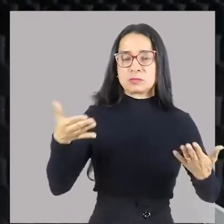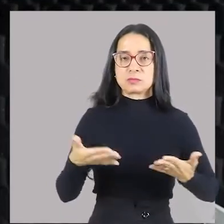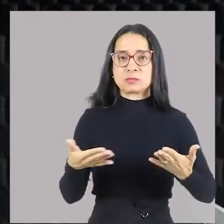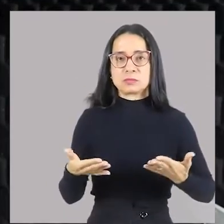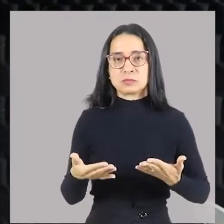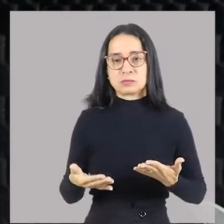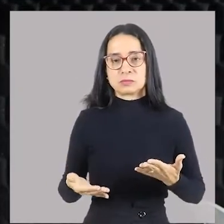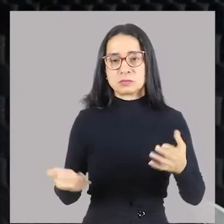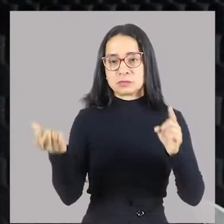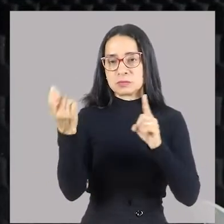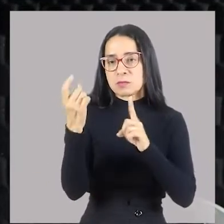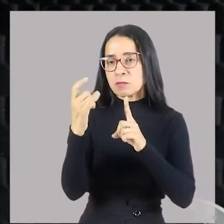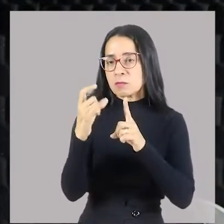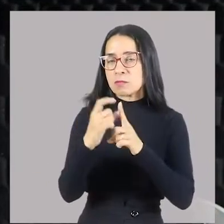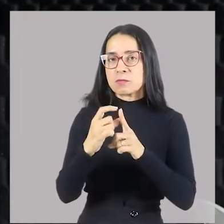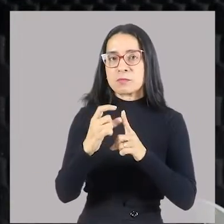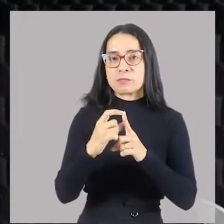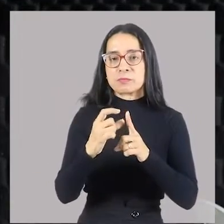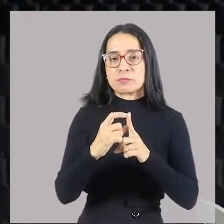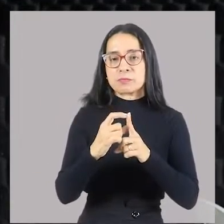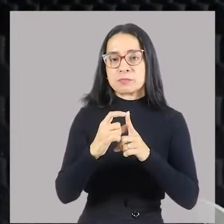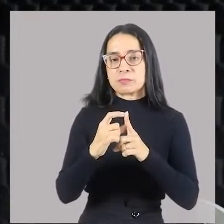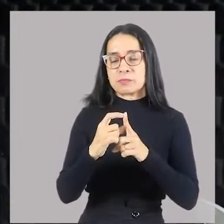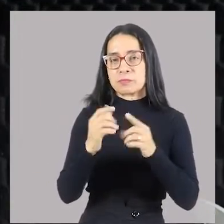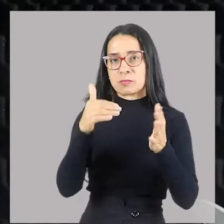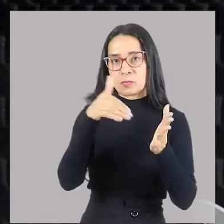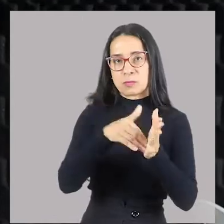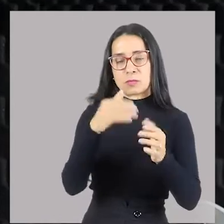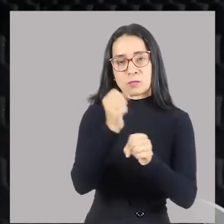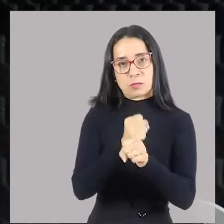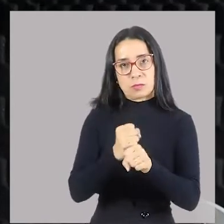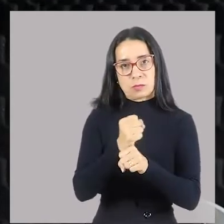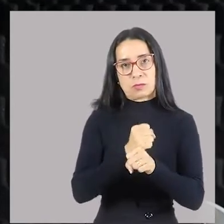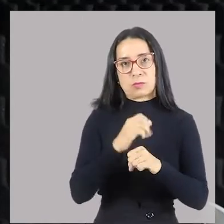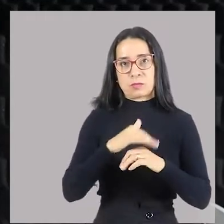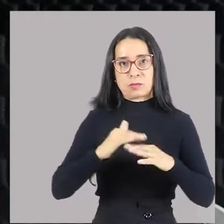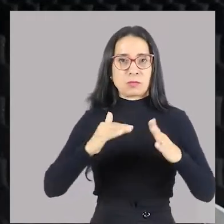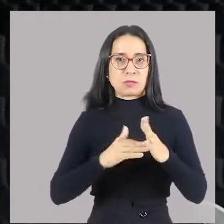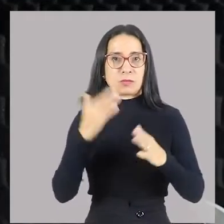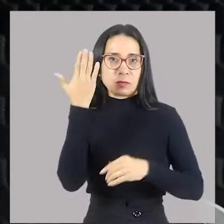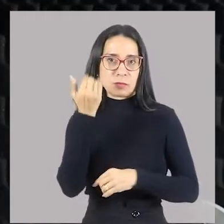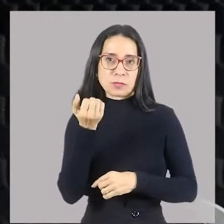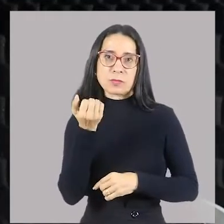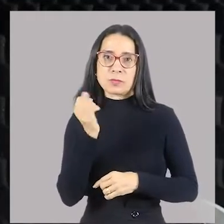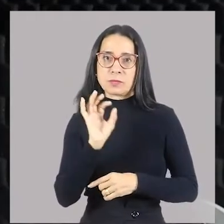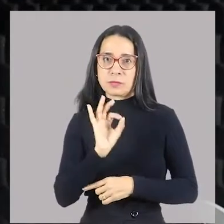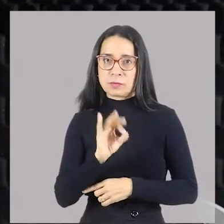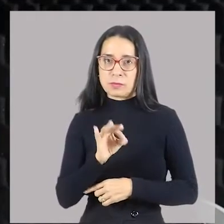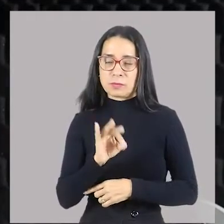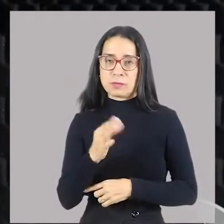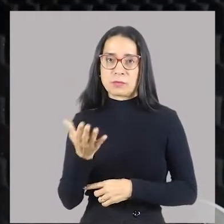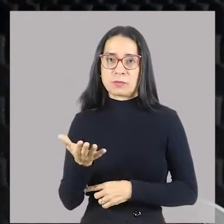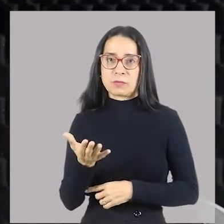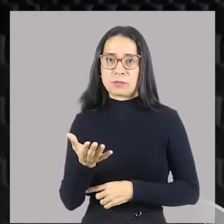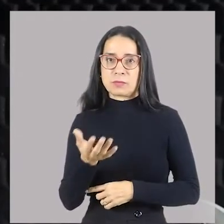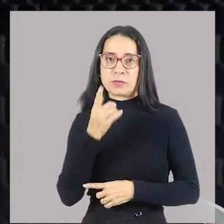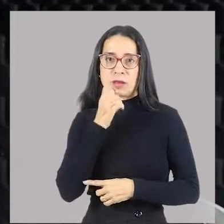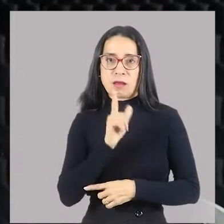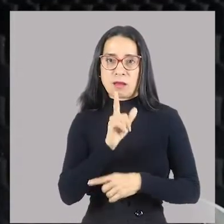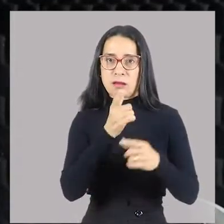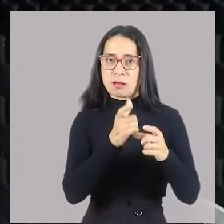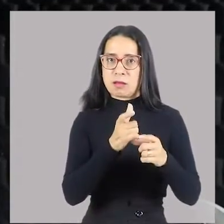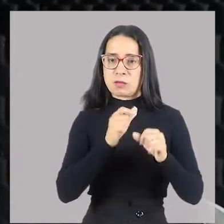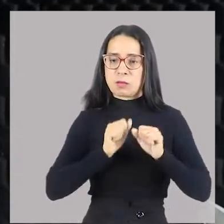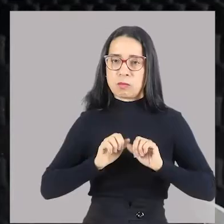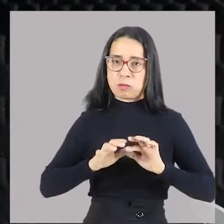E é uma palavra, né, que nos últimos anos, todos nós aqui sabemos perfeitamente, vem ganhando uma proporção